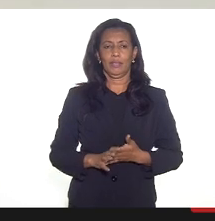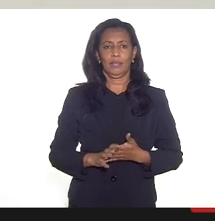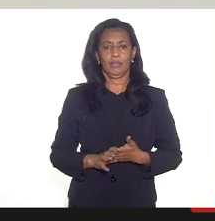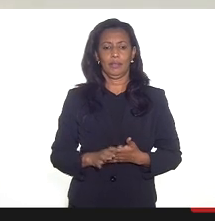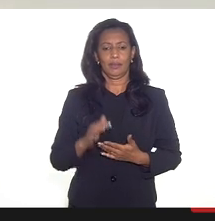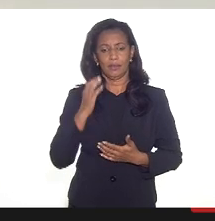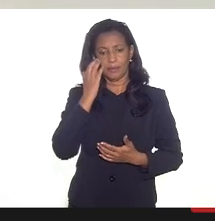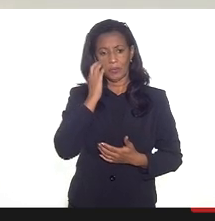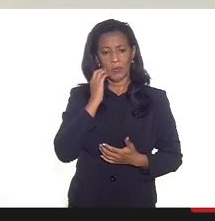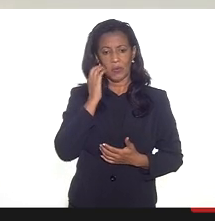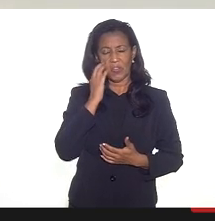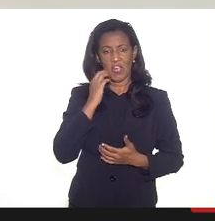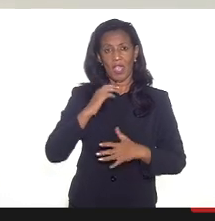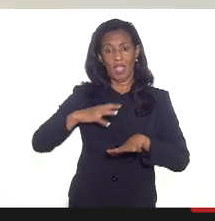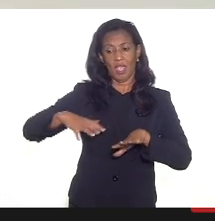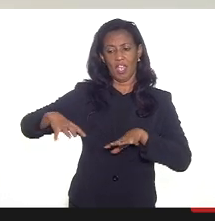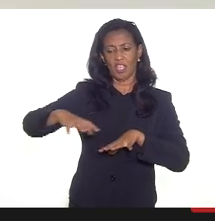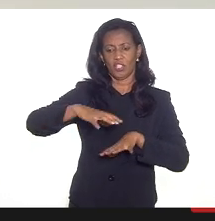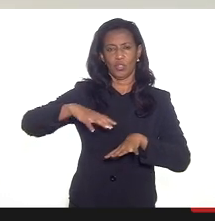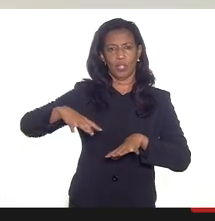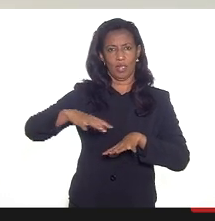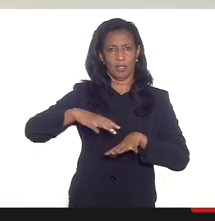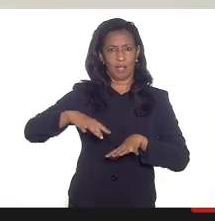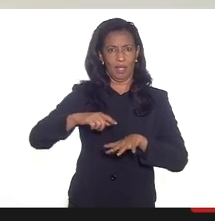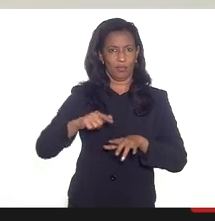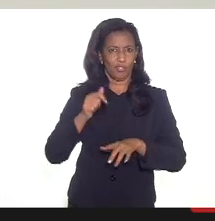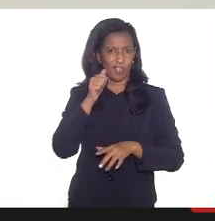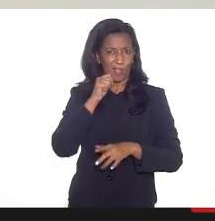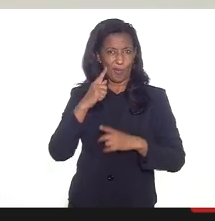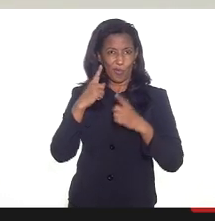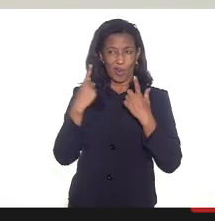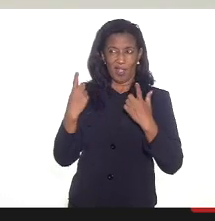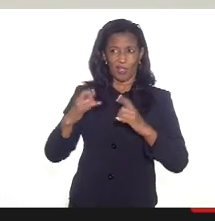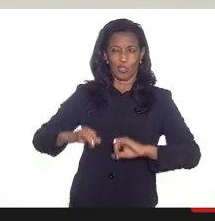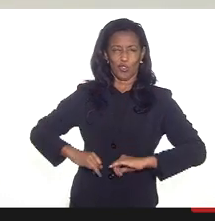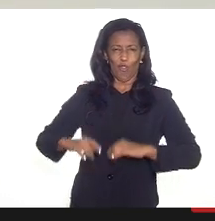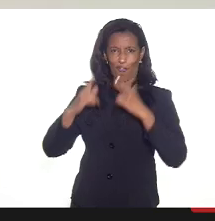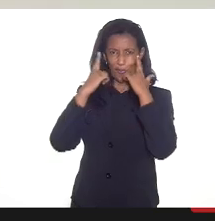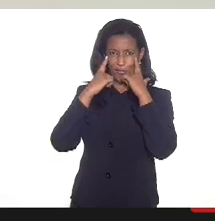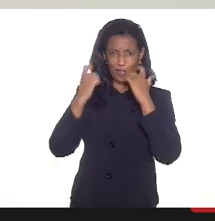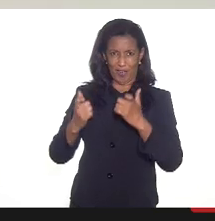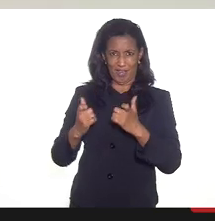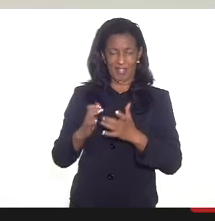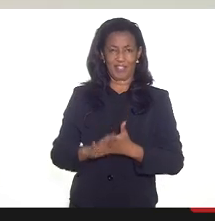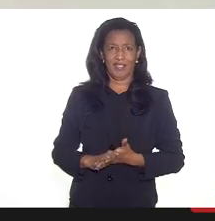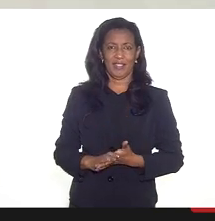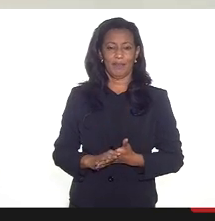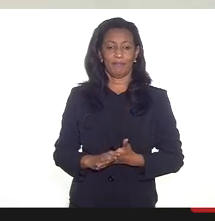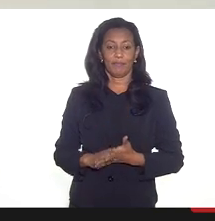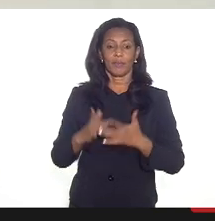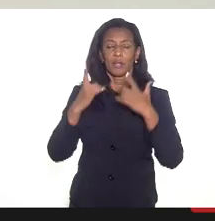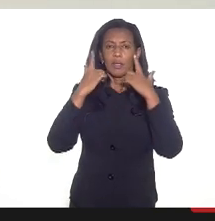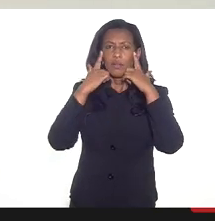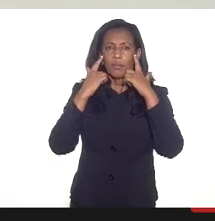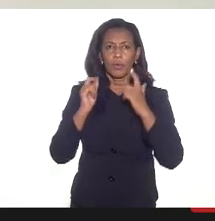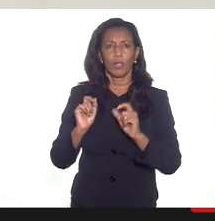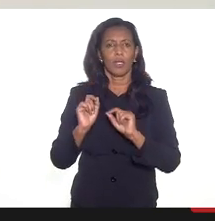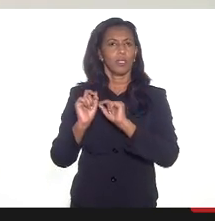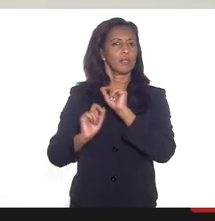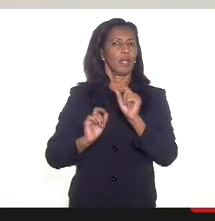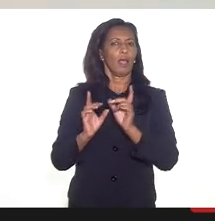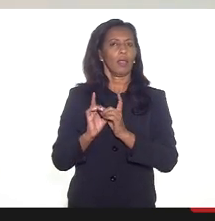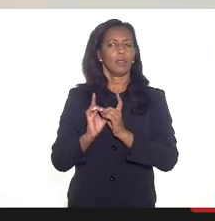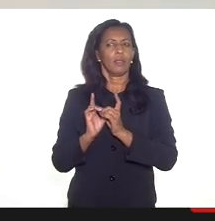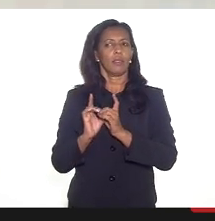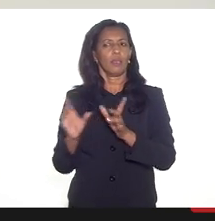pulverizados, eles sejam mais regionalizados. As mulheres que sofrem a violência, todas as mulheres sofrem violência. Violência ela é